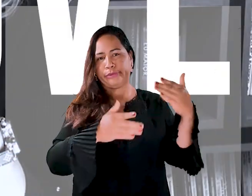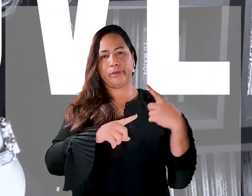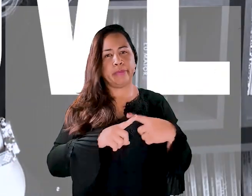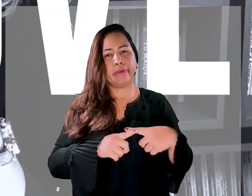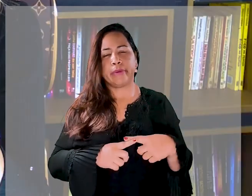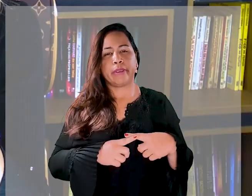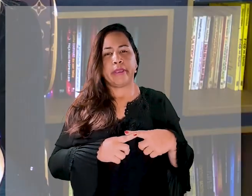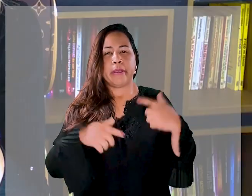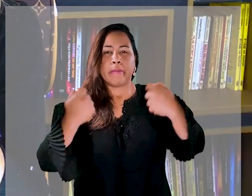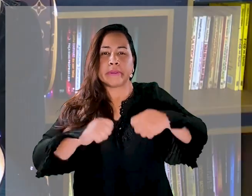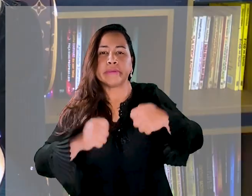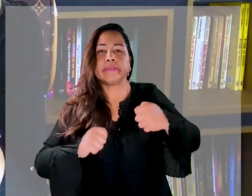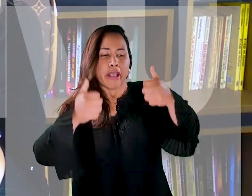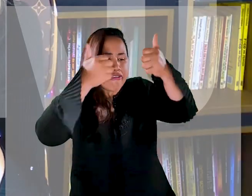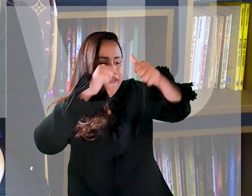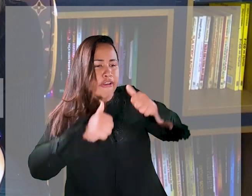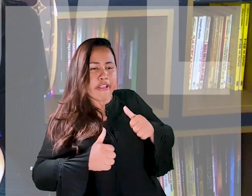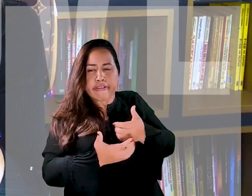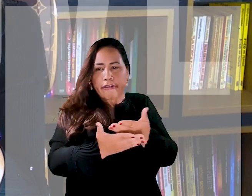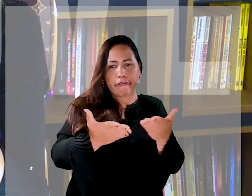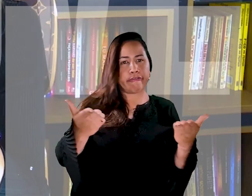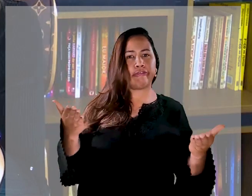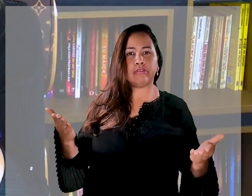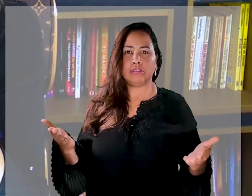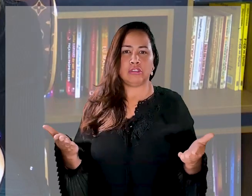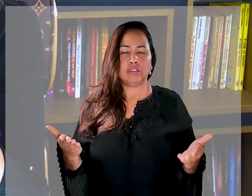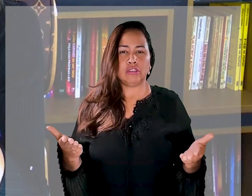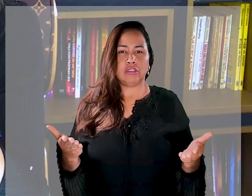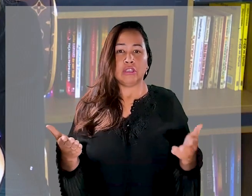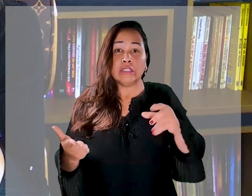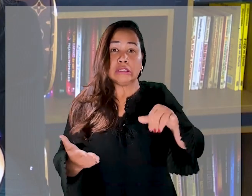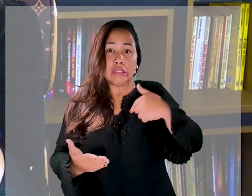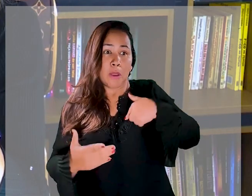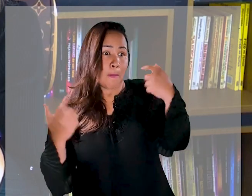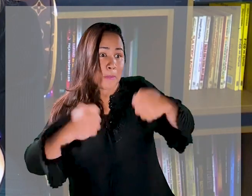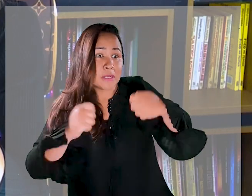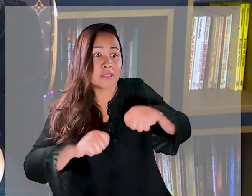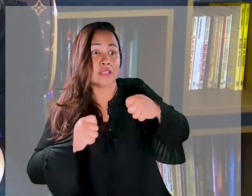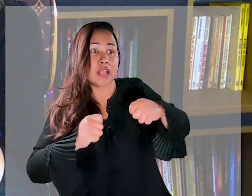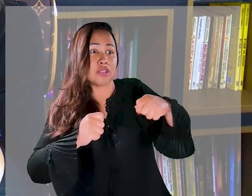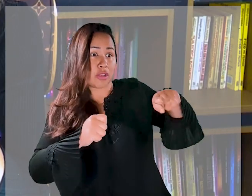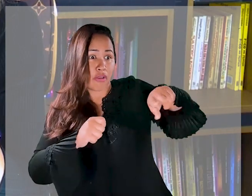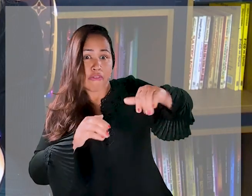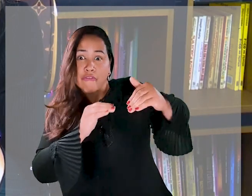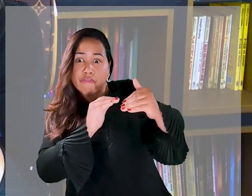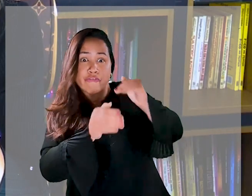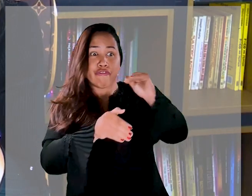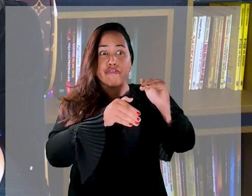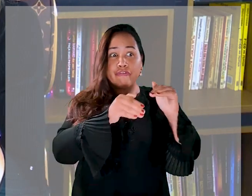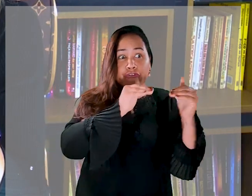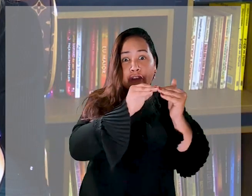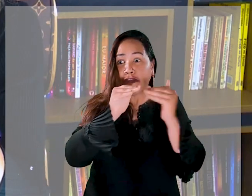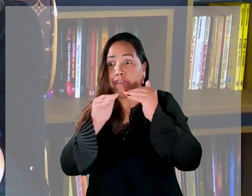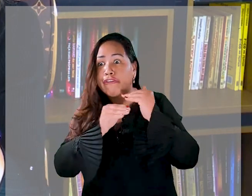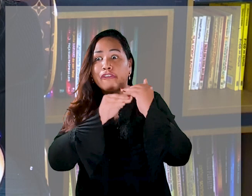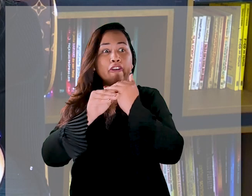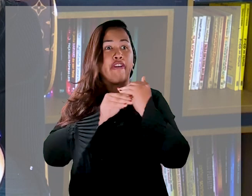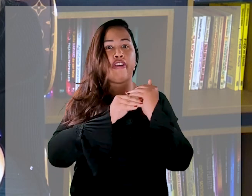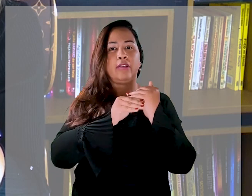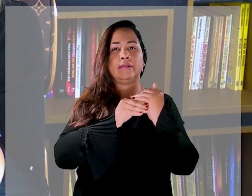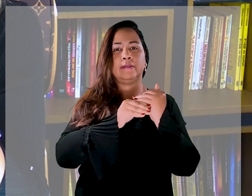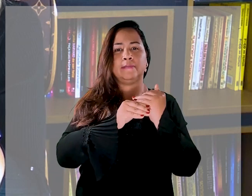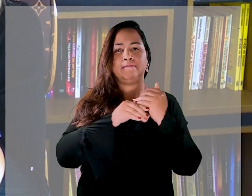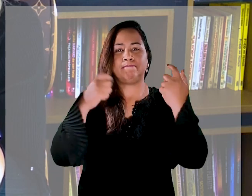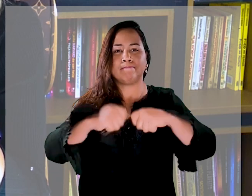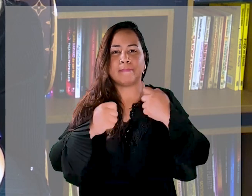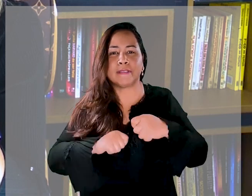te aprove. Se você precisa do que o outro te aprove, existe dependência. Logo, existe falta, existe